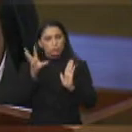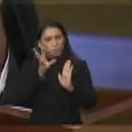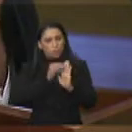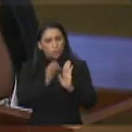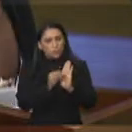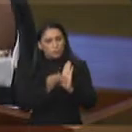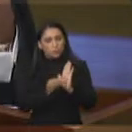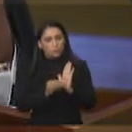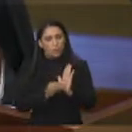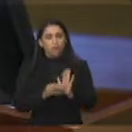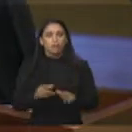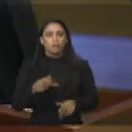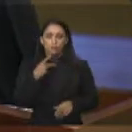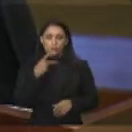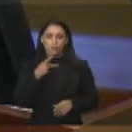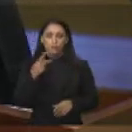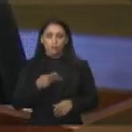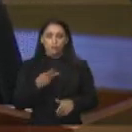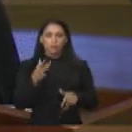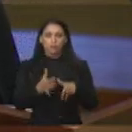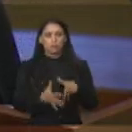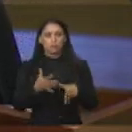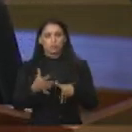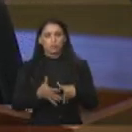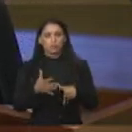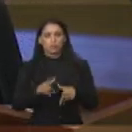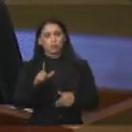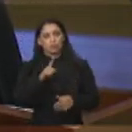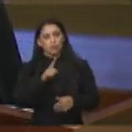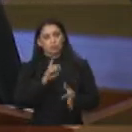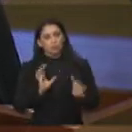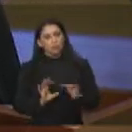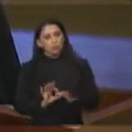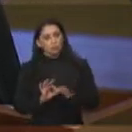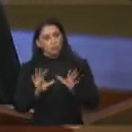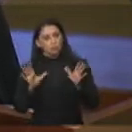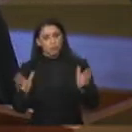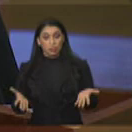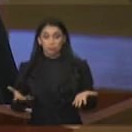sustentação, aberto, que se mostrou, inclusive, a eventual